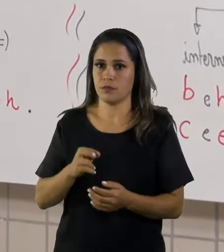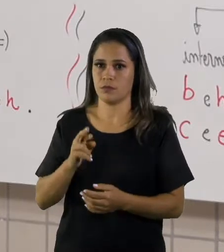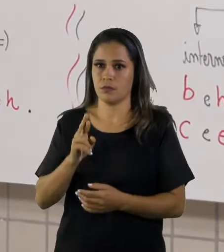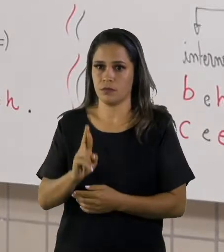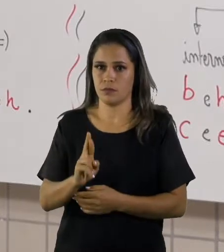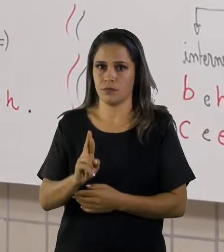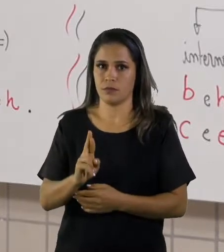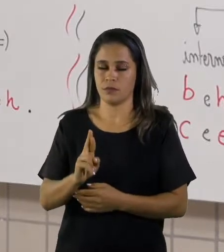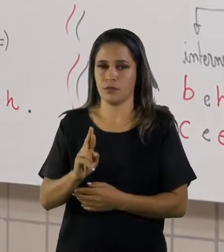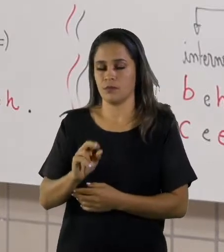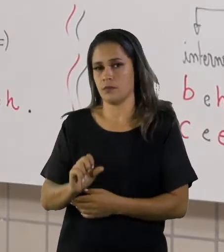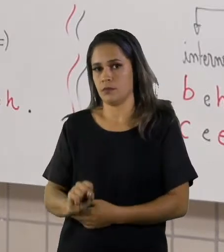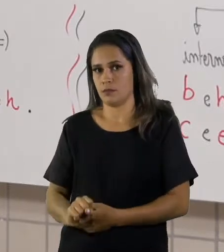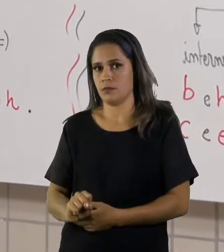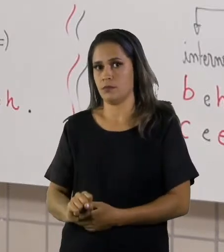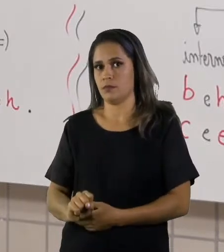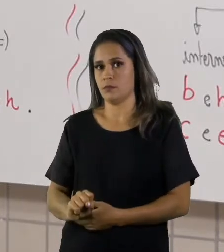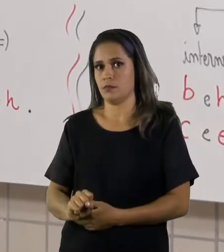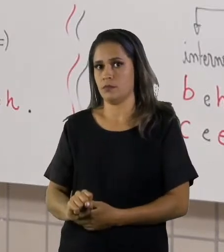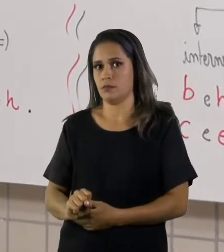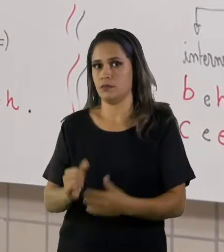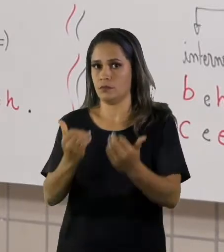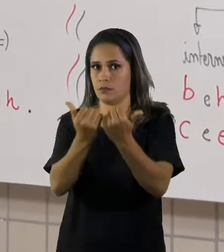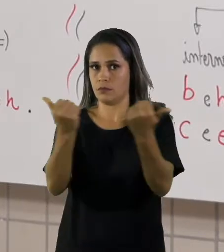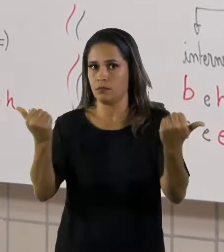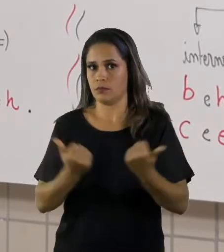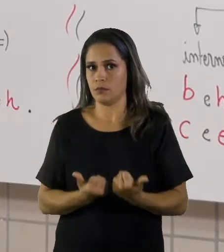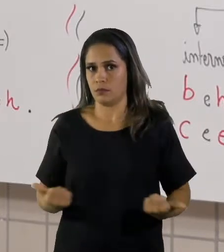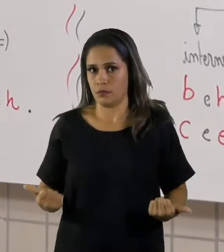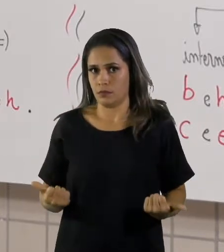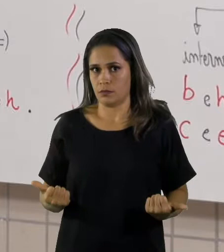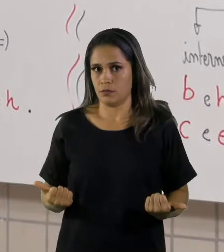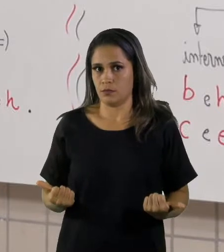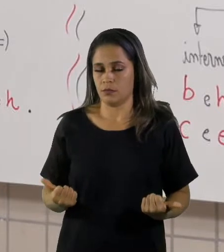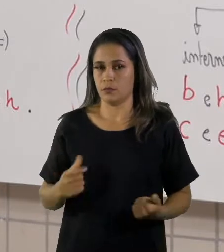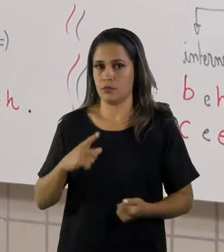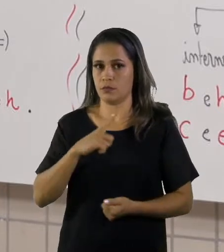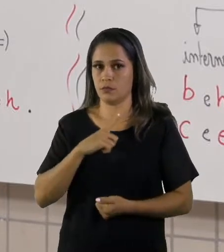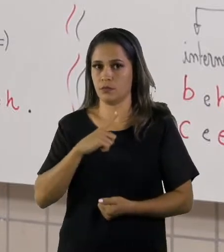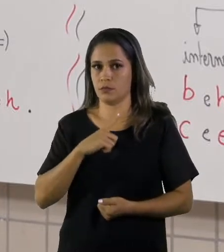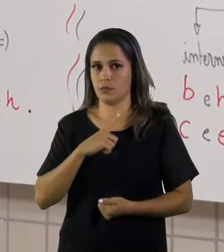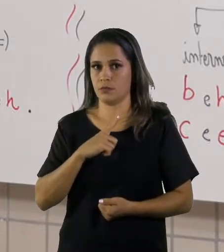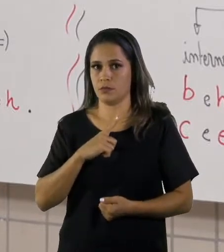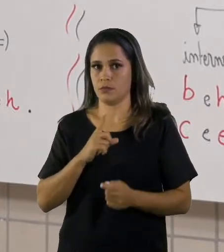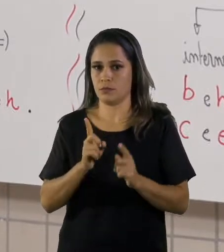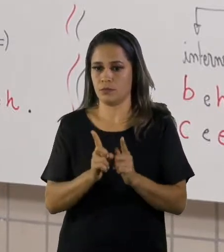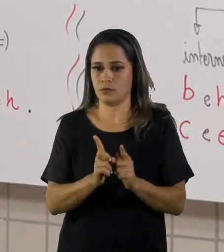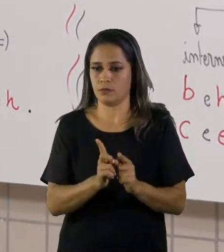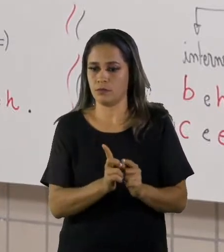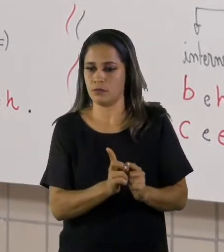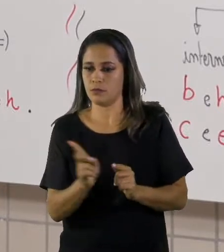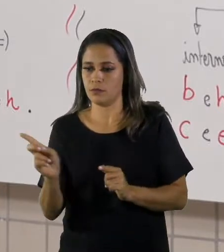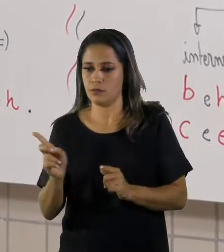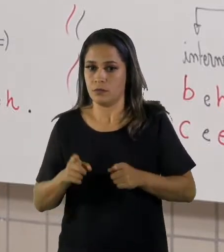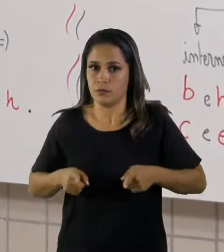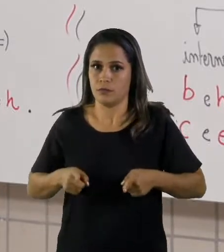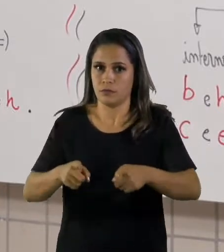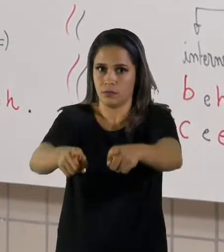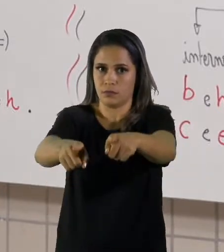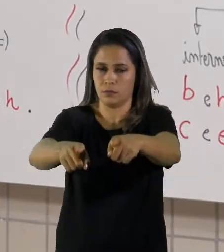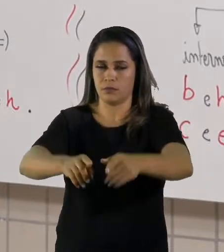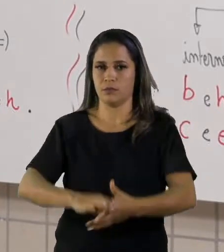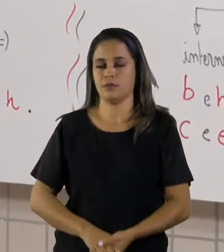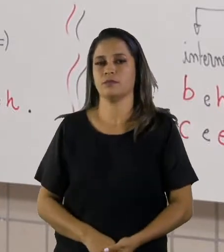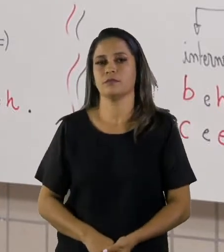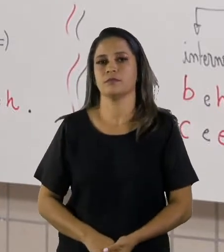a reta R e a reta S, forem paralelas, ou seja, estiverem numa mesma direção. Ok? Bom,